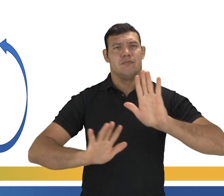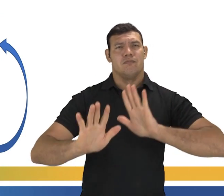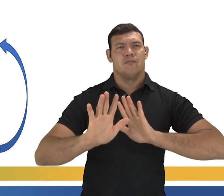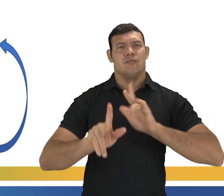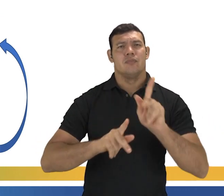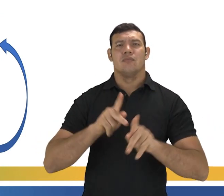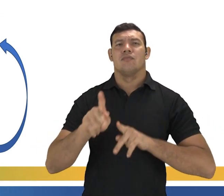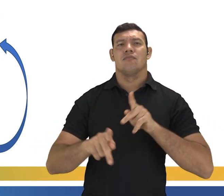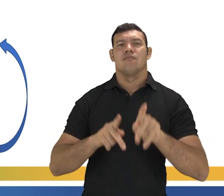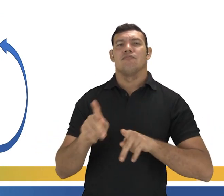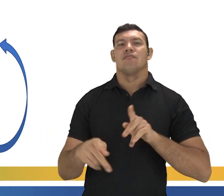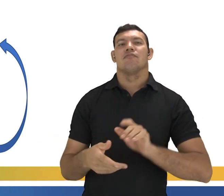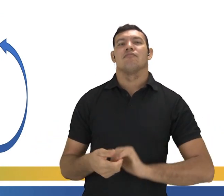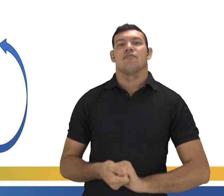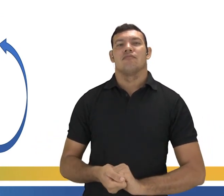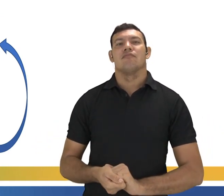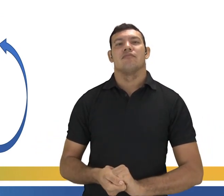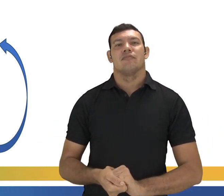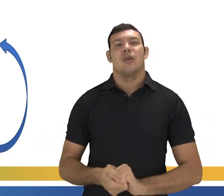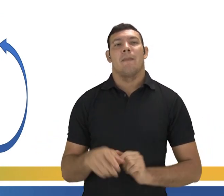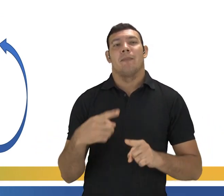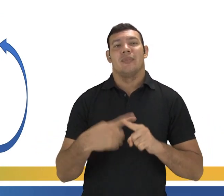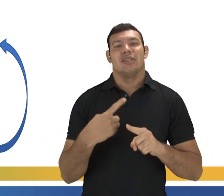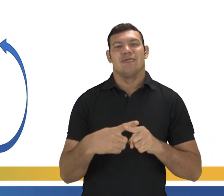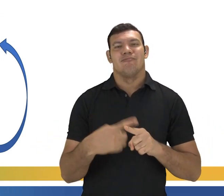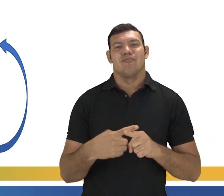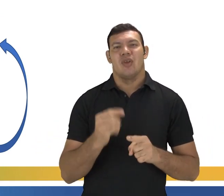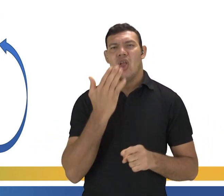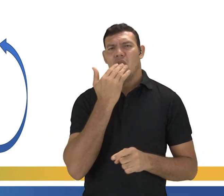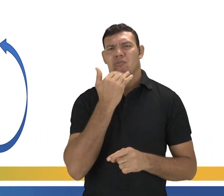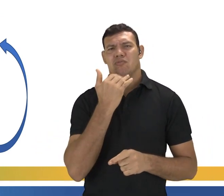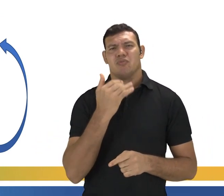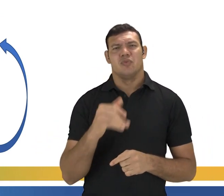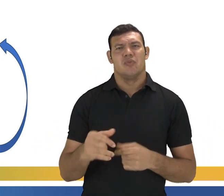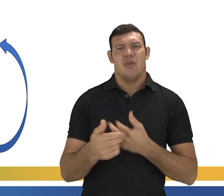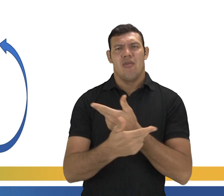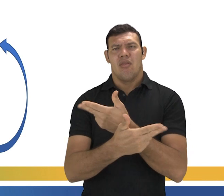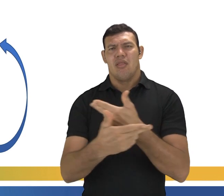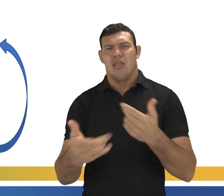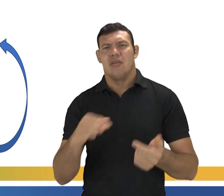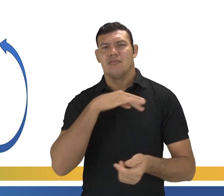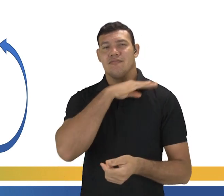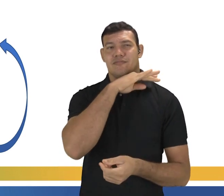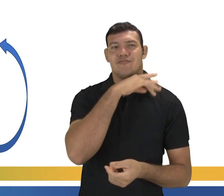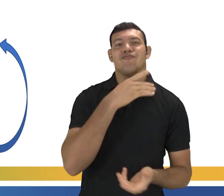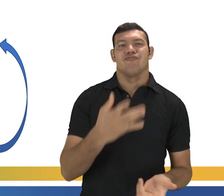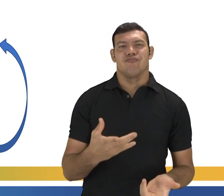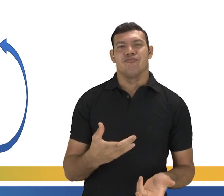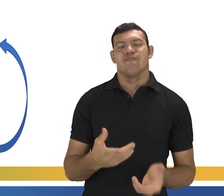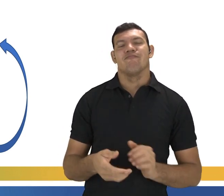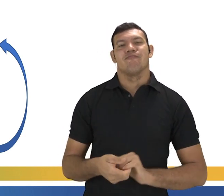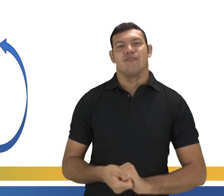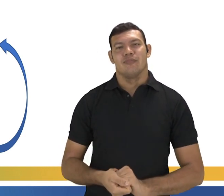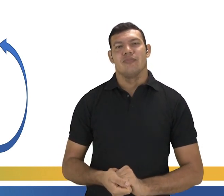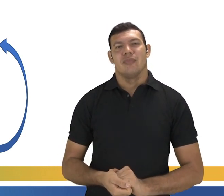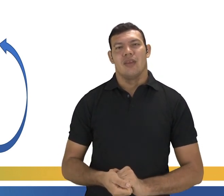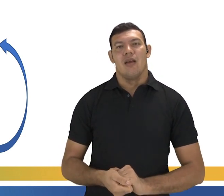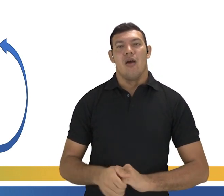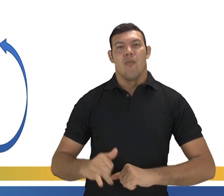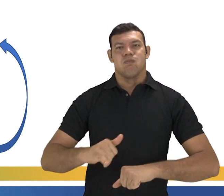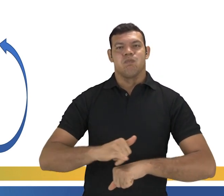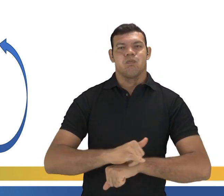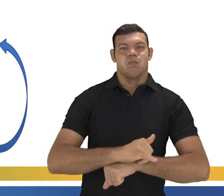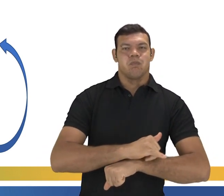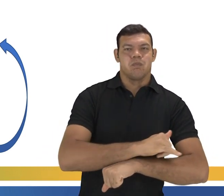8,4% dos adolescentes são obesos e mais de 30% das crianças apresentam excesso de peso, segundo